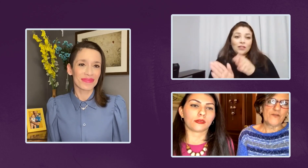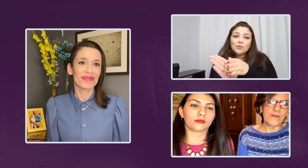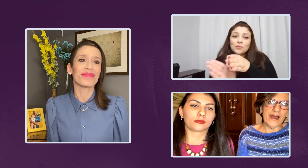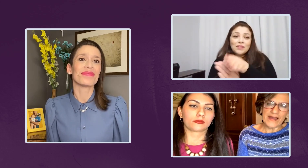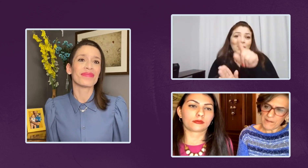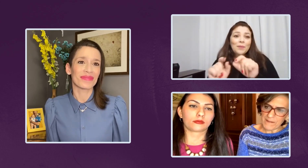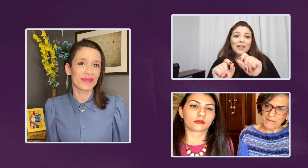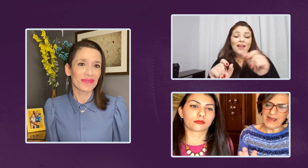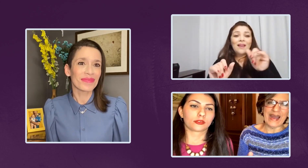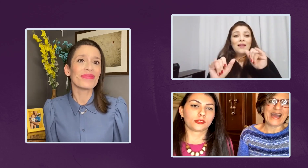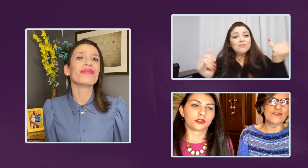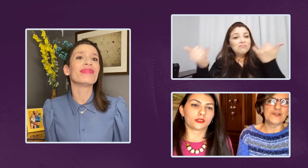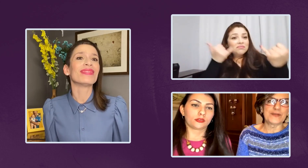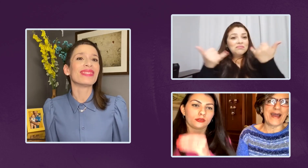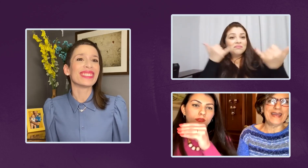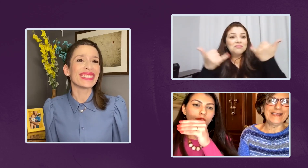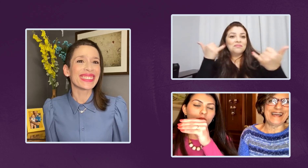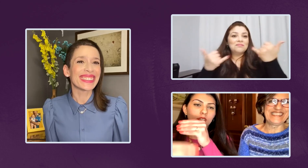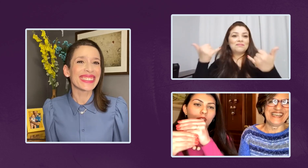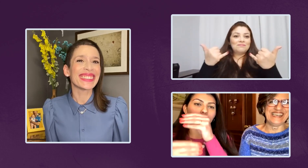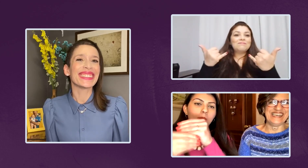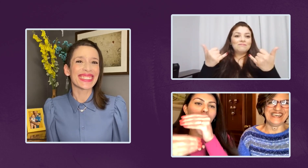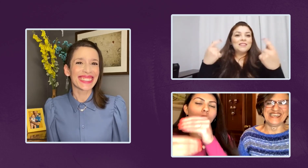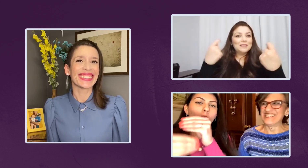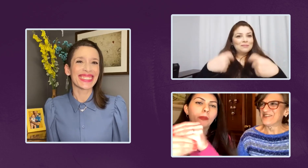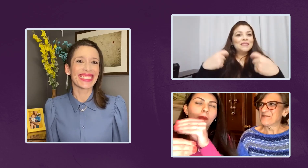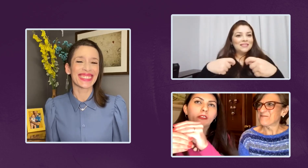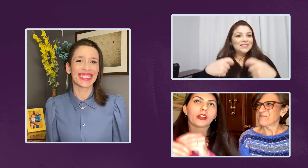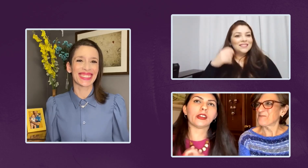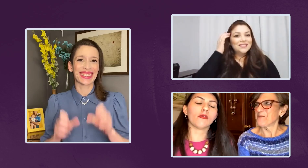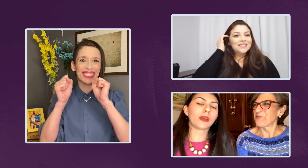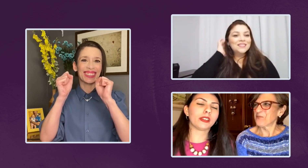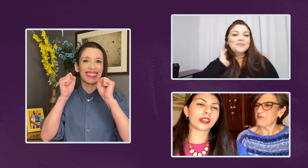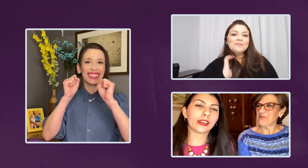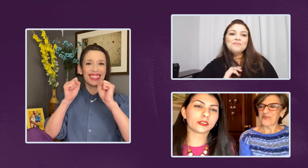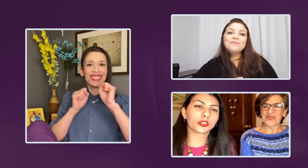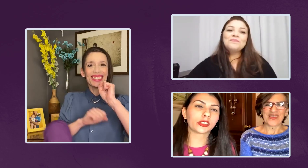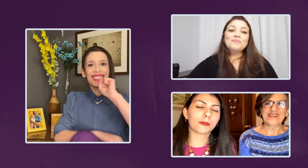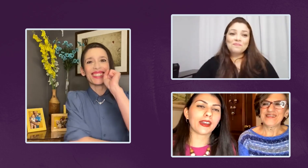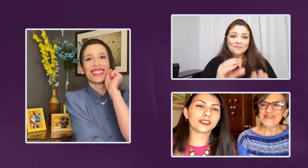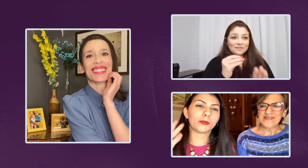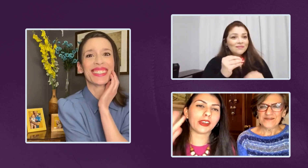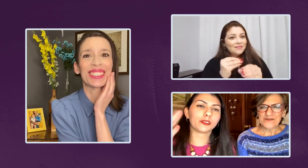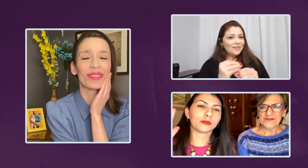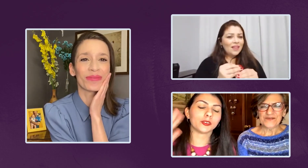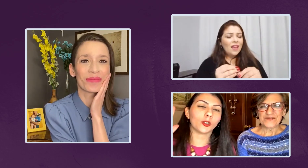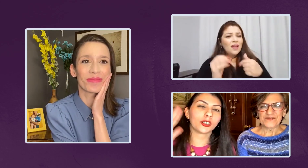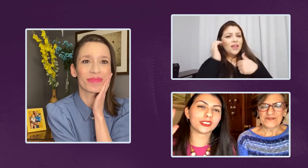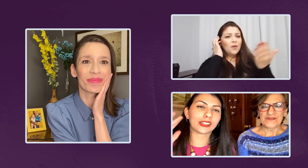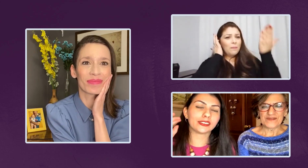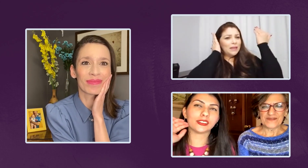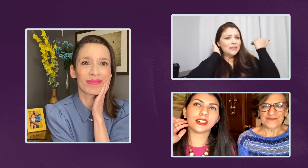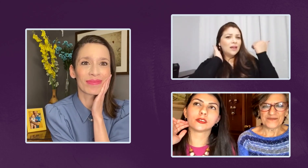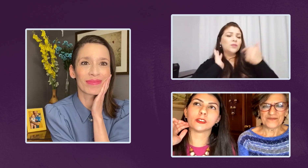Se informar e pegar a causa e lutar e ir atrás. Mais um complemento aqui, eu nunca me esqueço, eu tinha mais ou menos uns